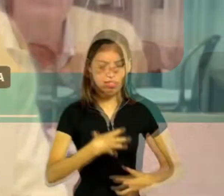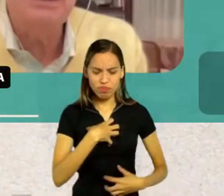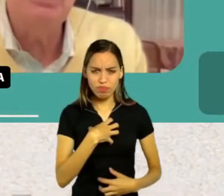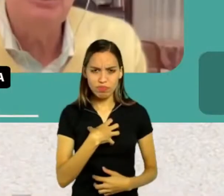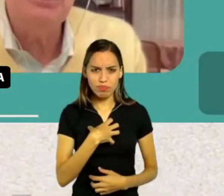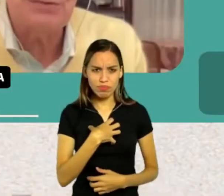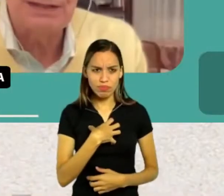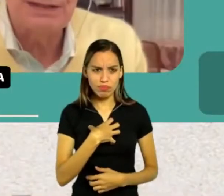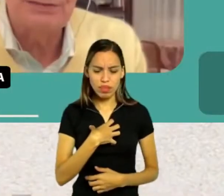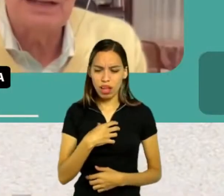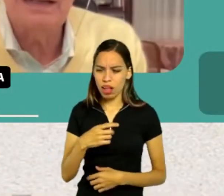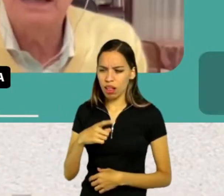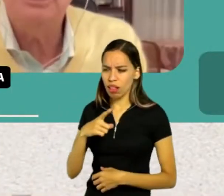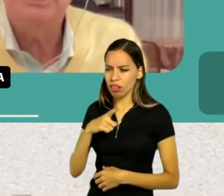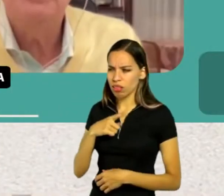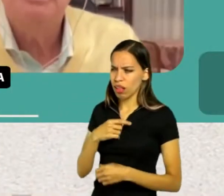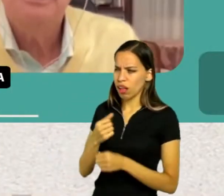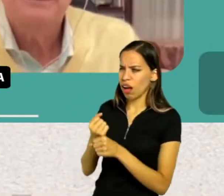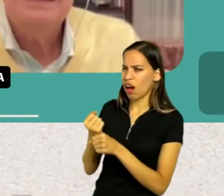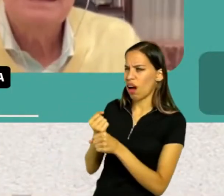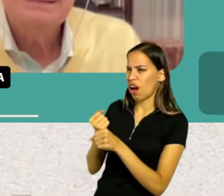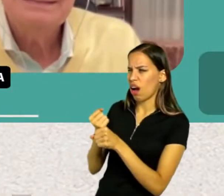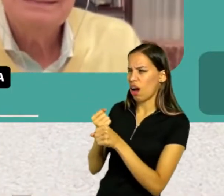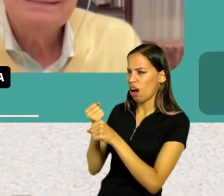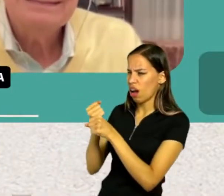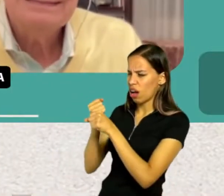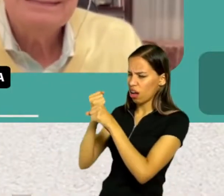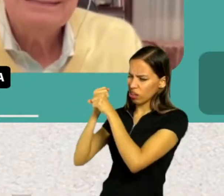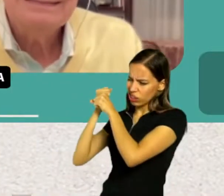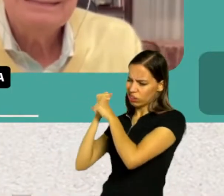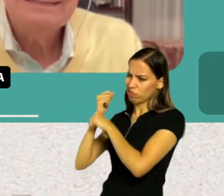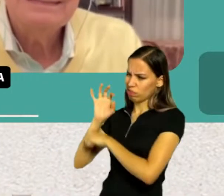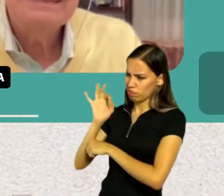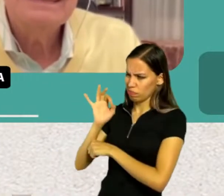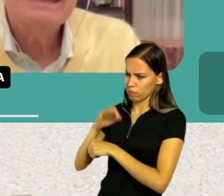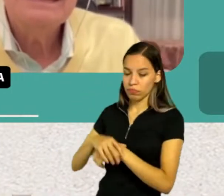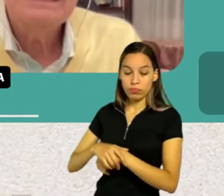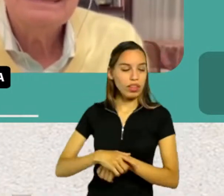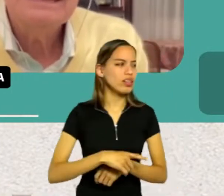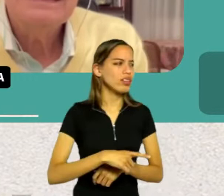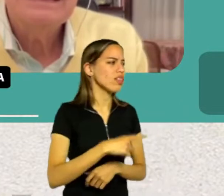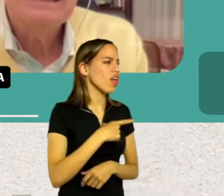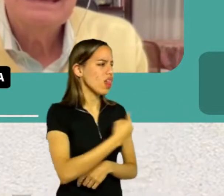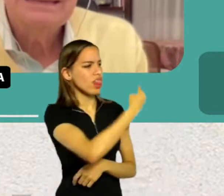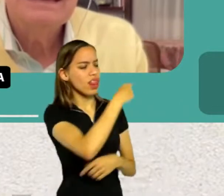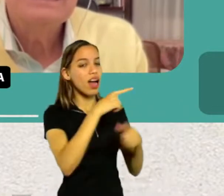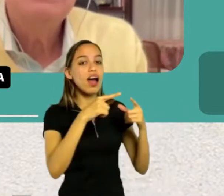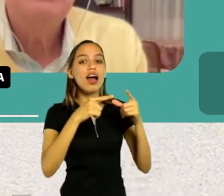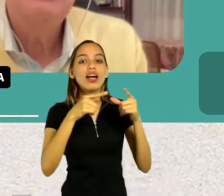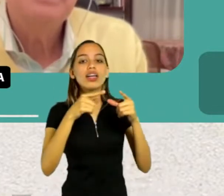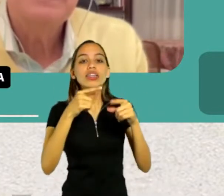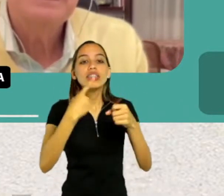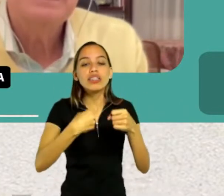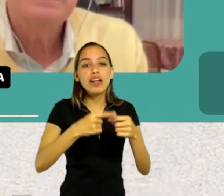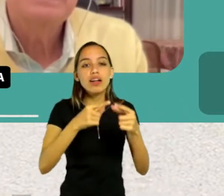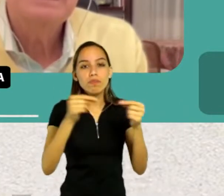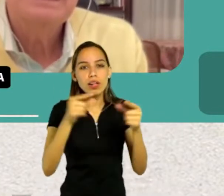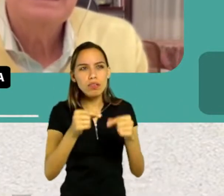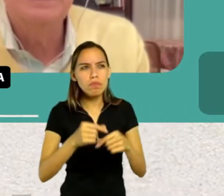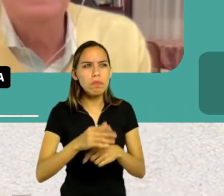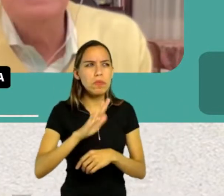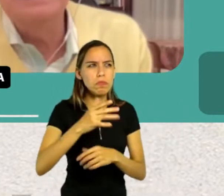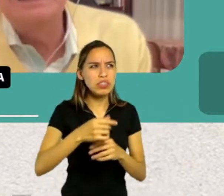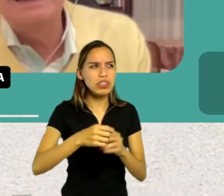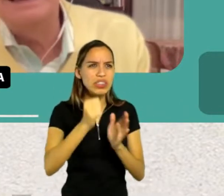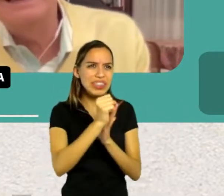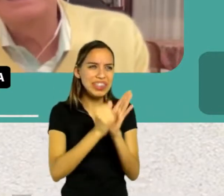esse vídeo? Tem muitos anos. Nossa, foi em Brasília, num auditório lotado, próximo do século XVII, quando a